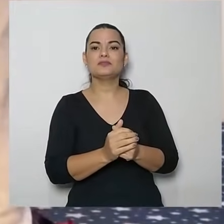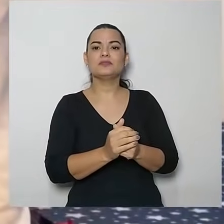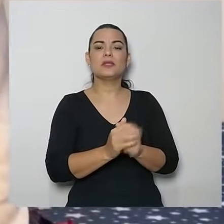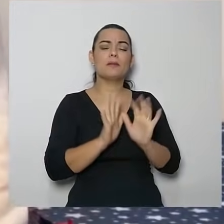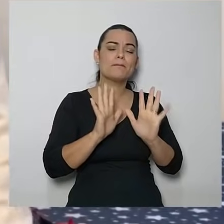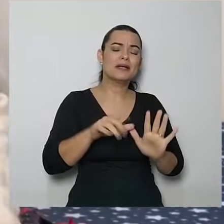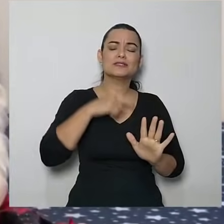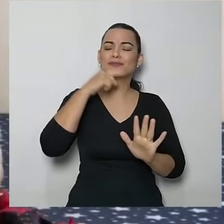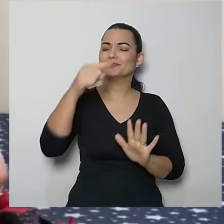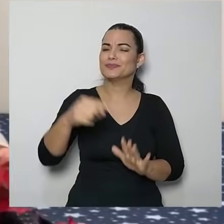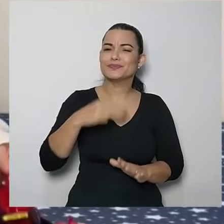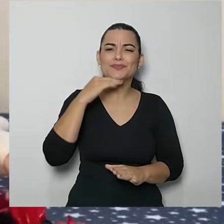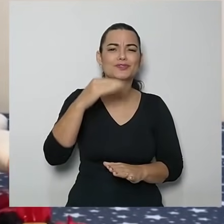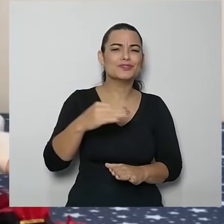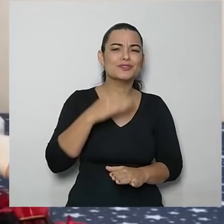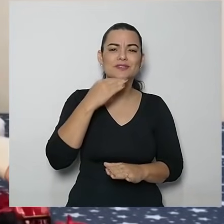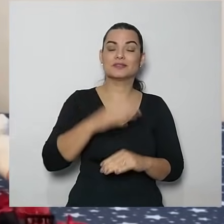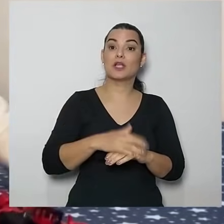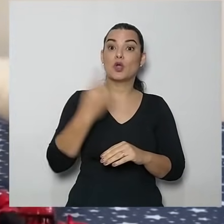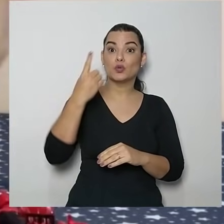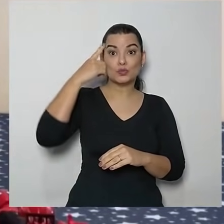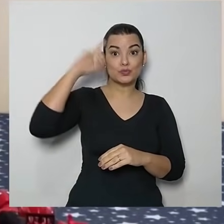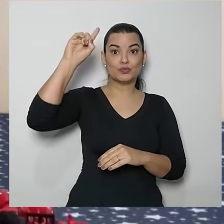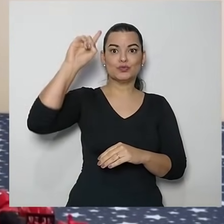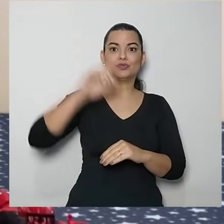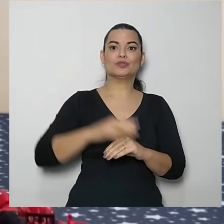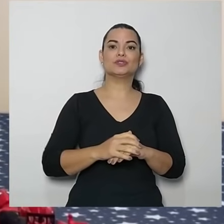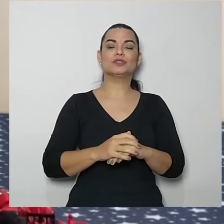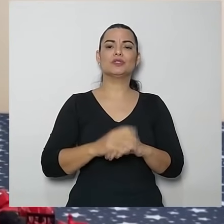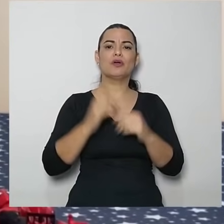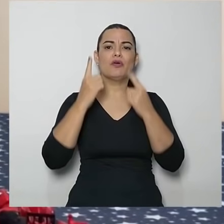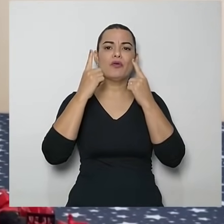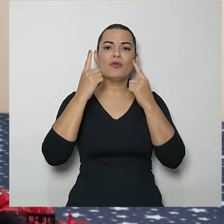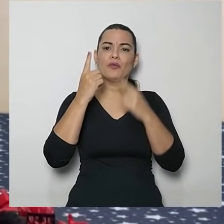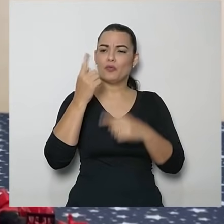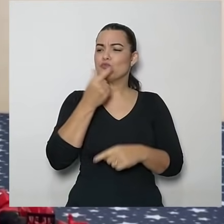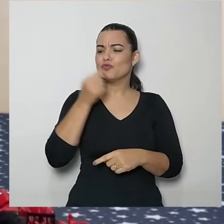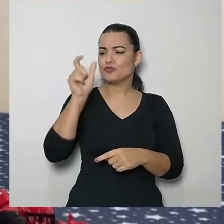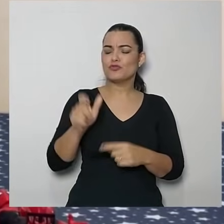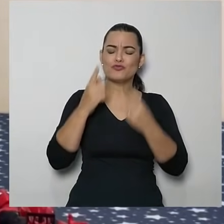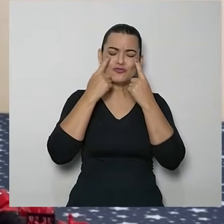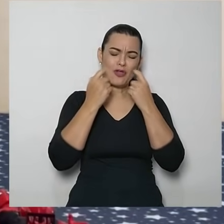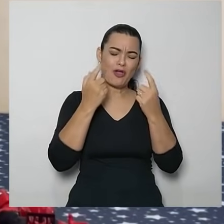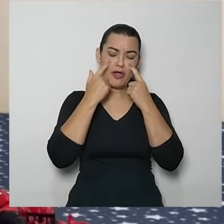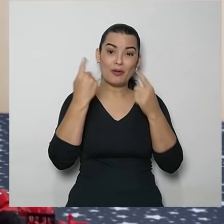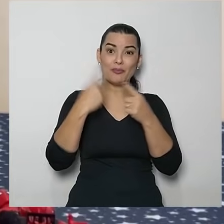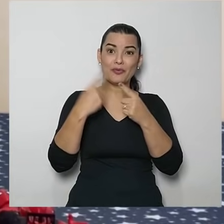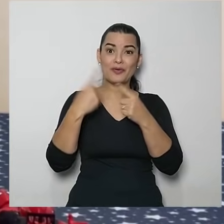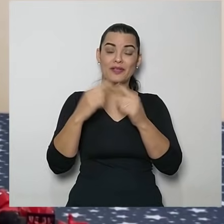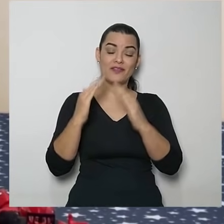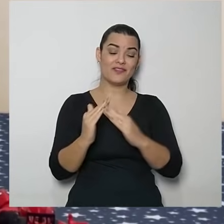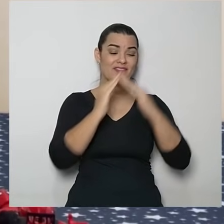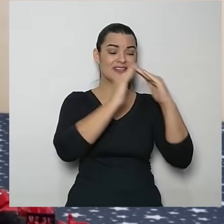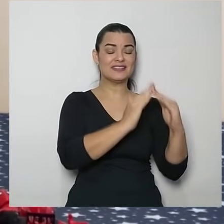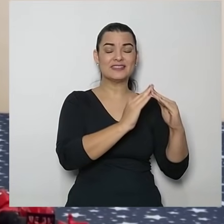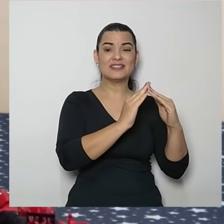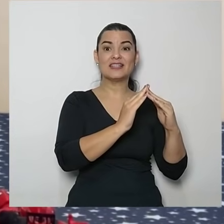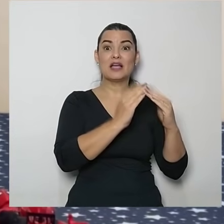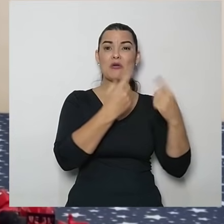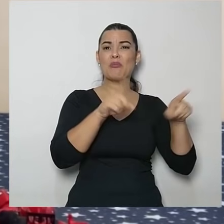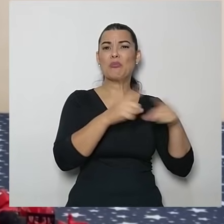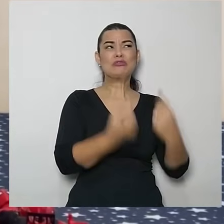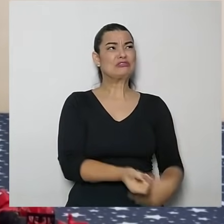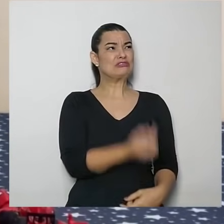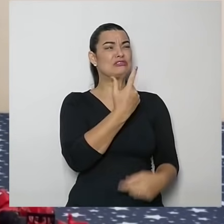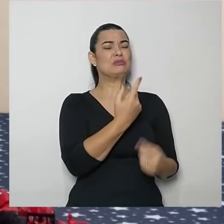nada adiantava. Certo dia, Fabinho estava chorando em seu quarto, pois a sua vizinha estava ouvindo uma música